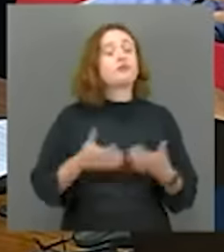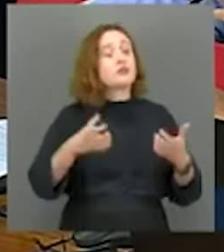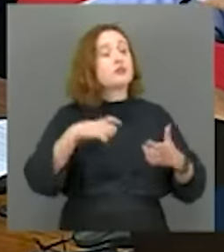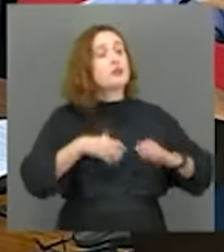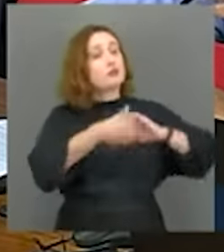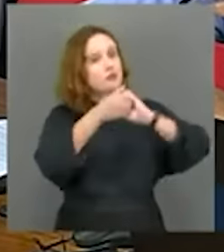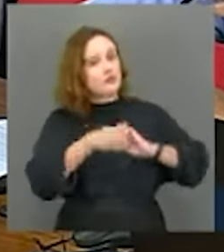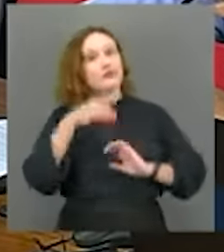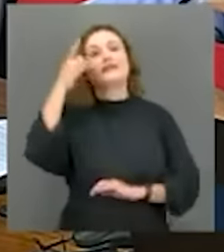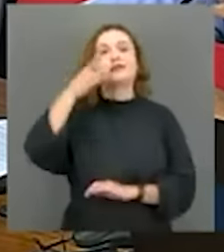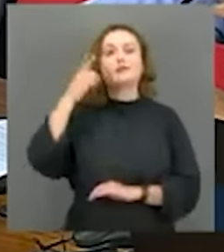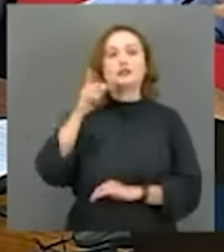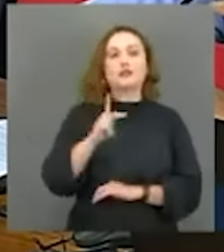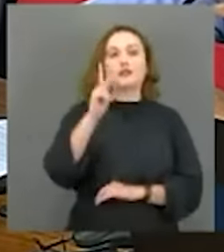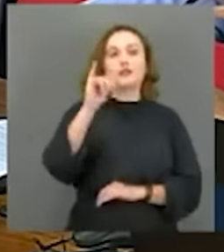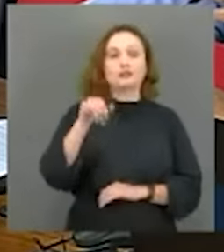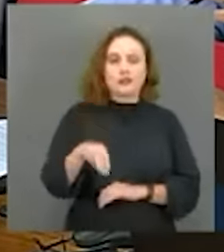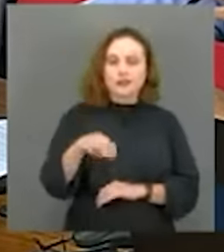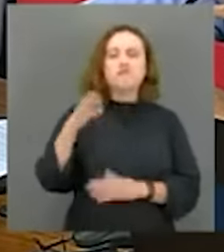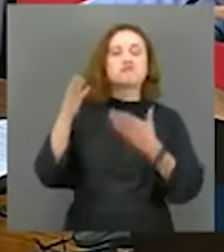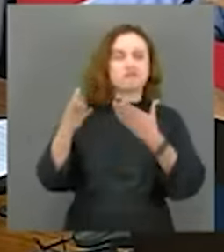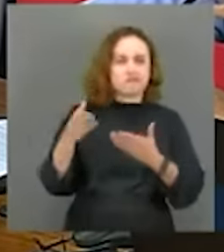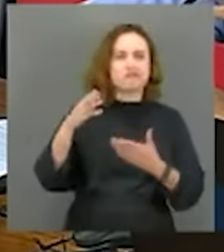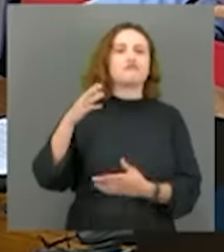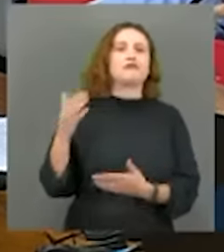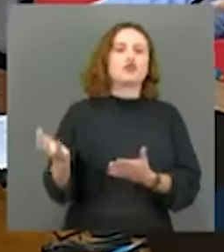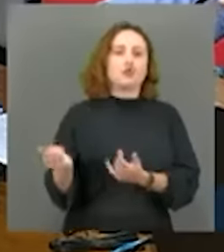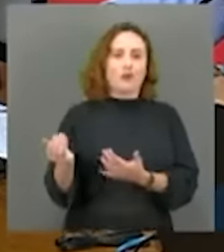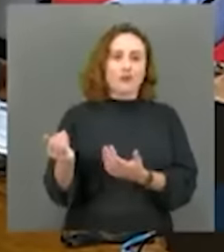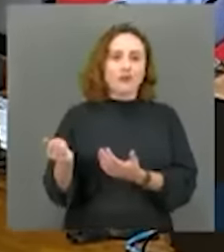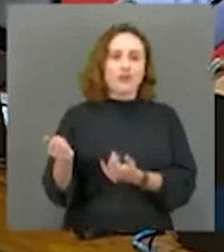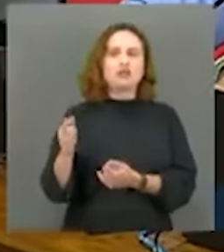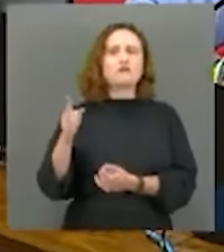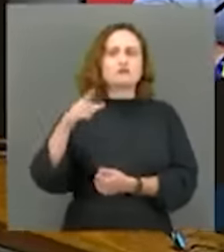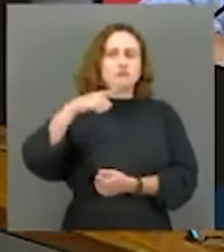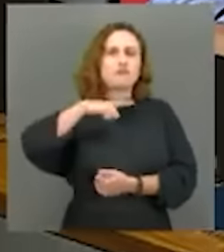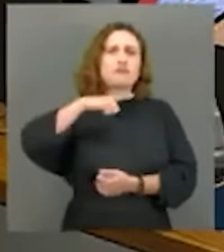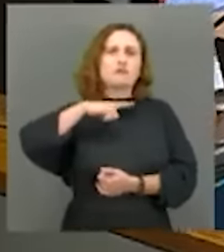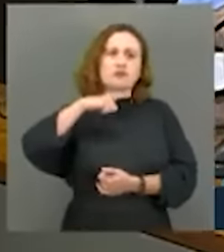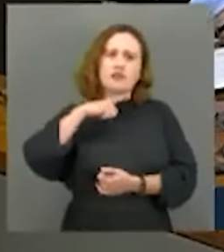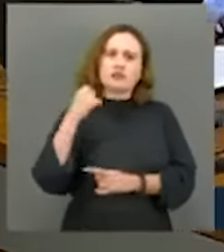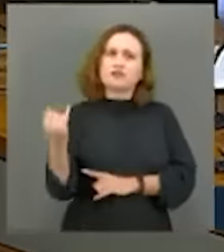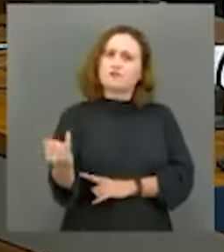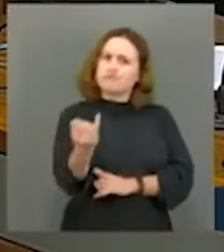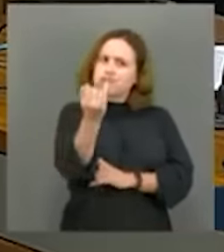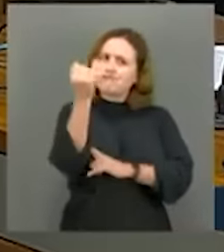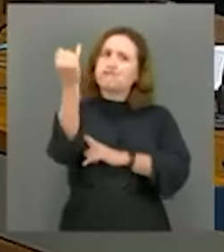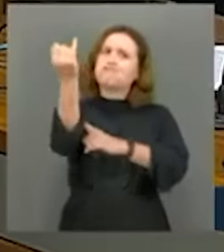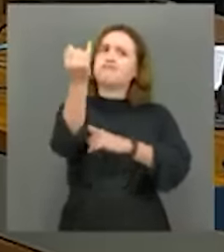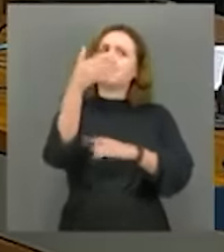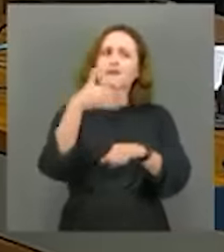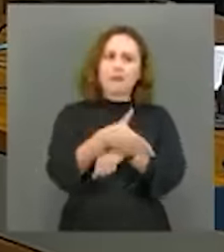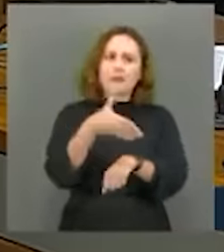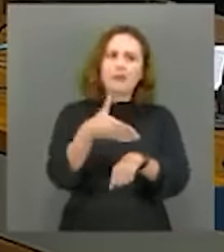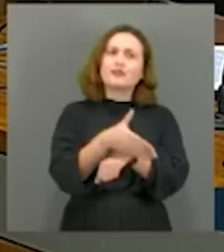kataguiri é um jovem e que tem dado substancias contribuições